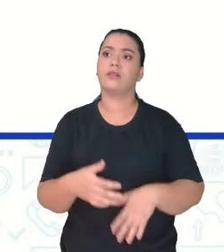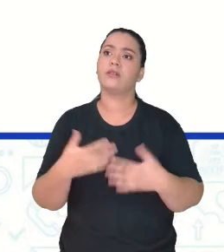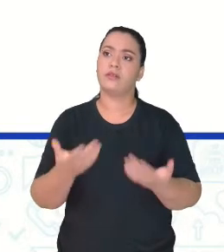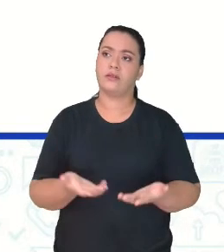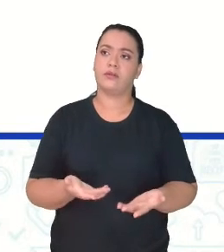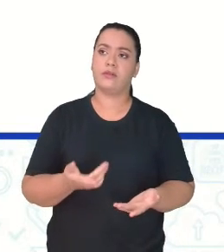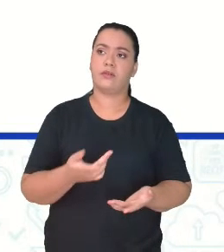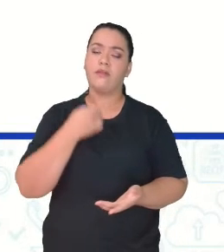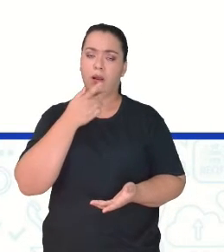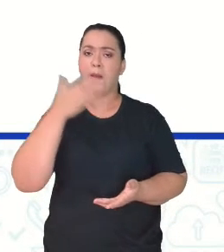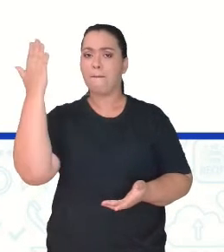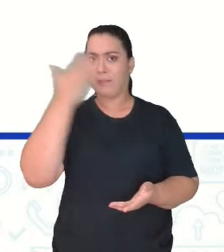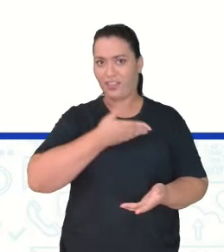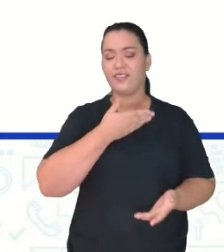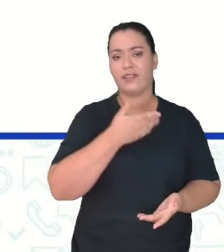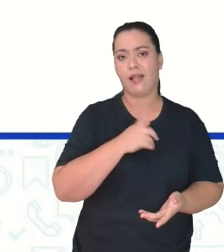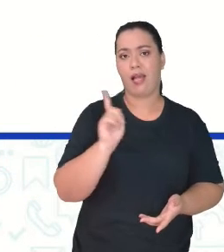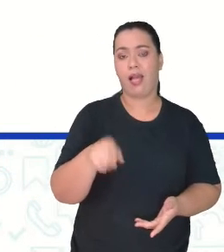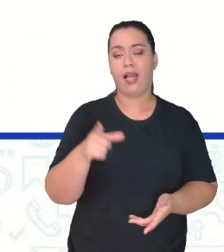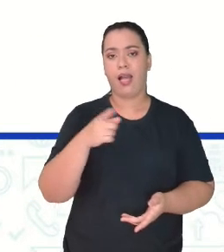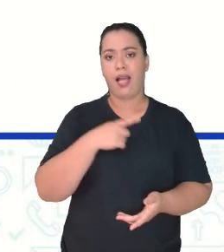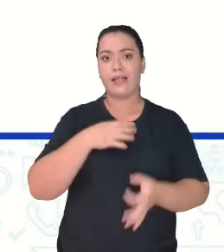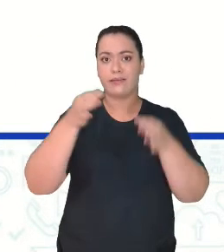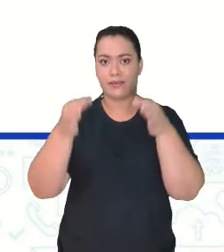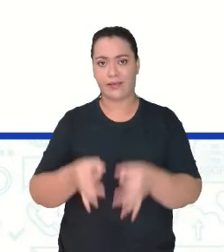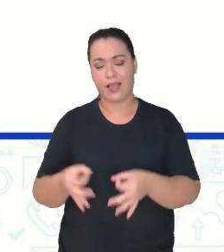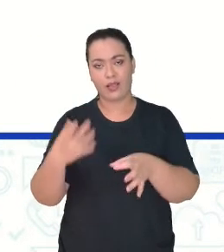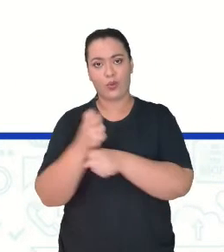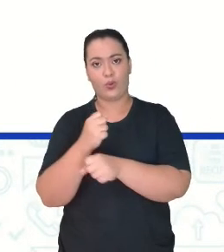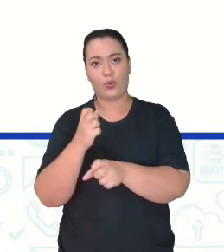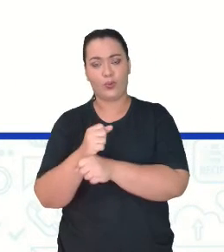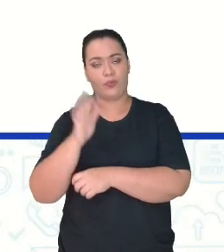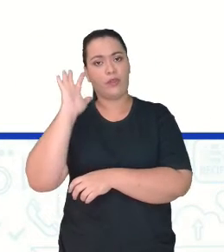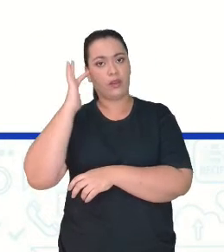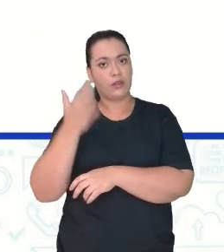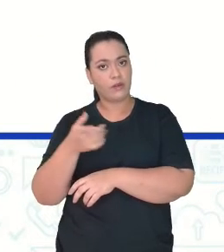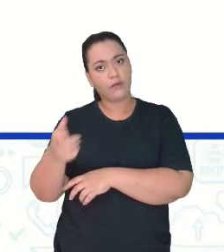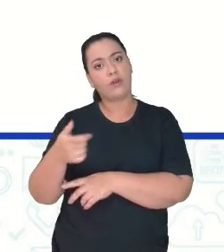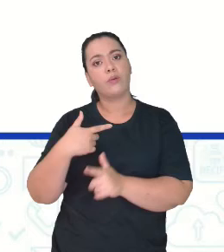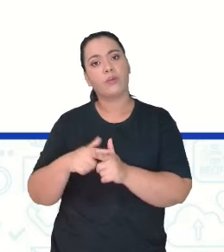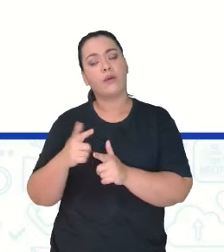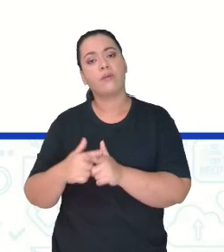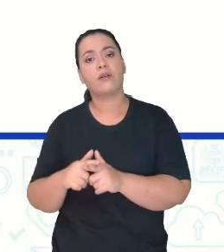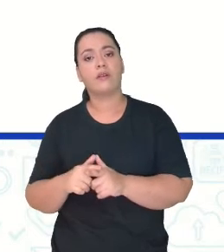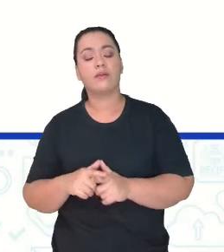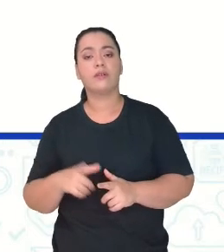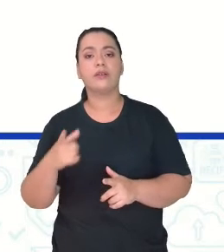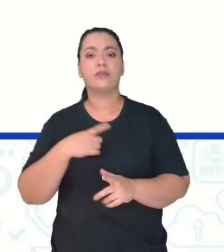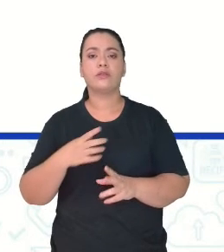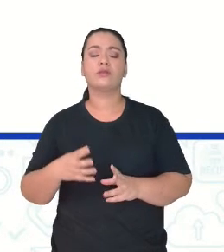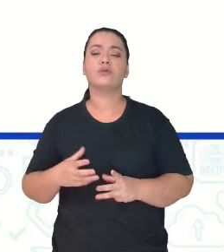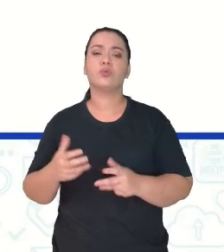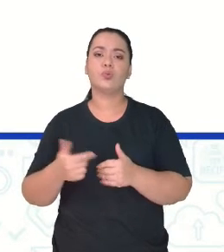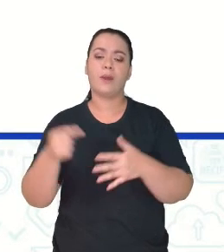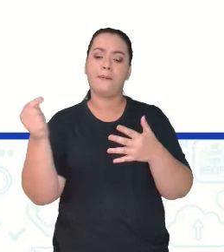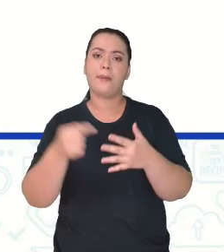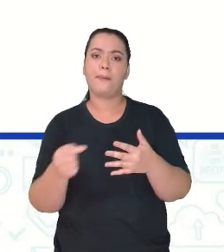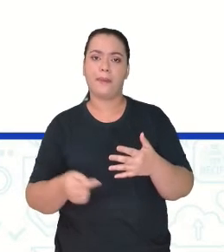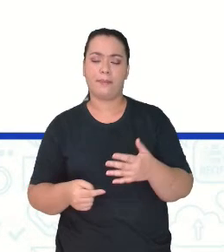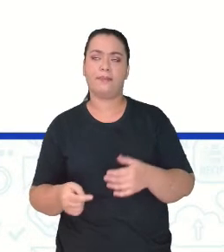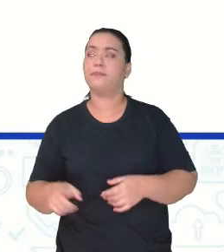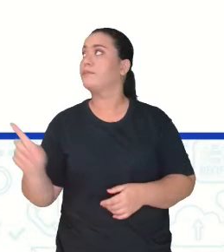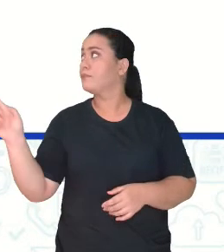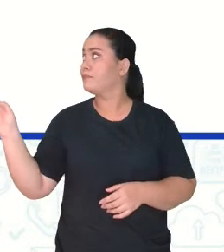seja, provamos aí essa ideia da resolução desse problema, seguindo todos esses